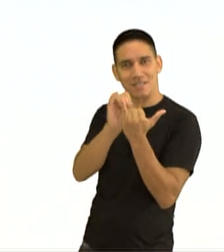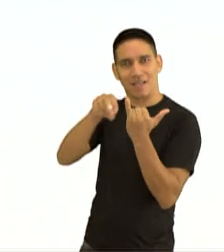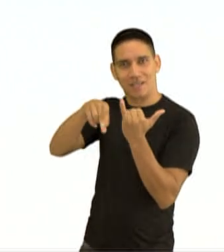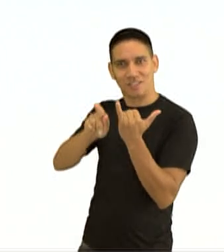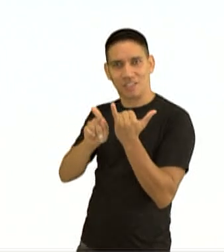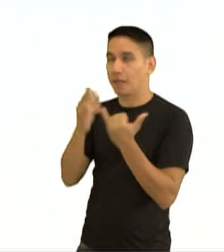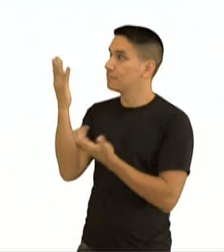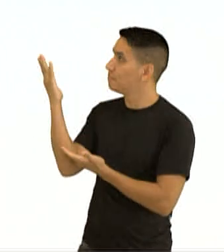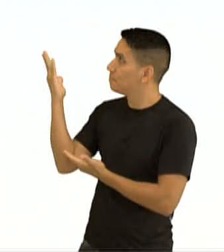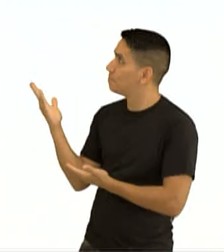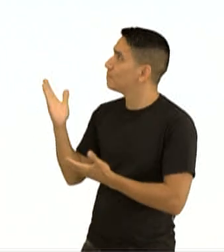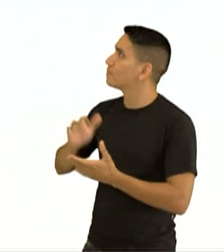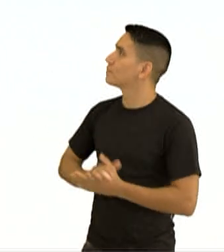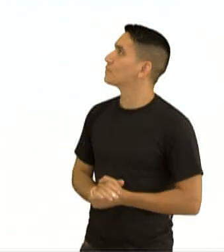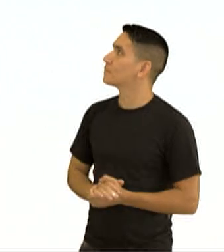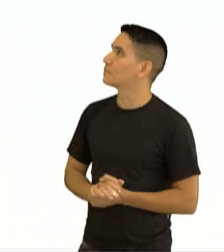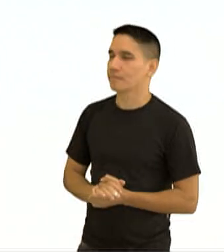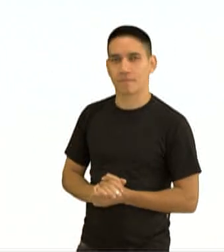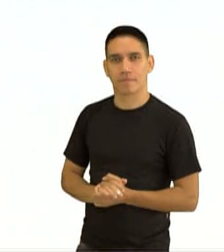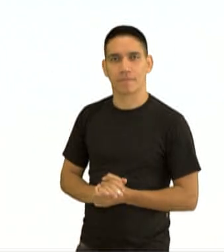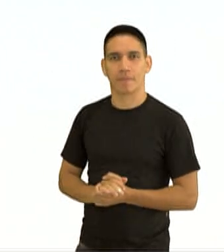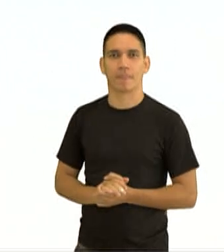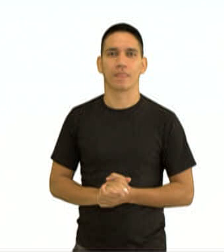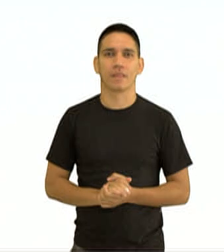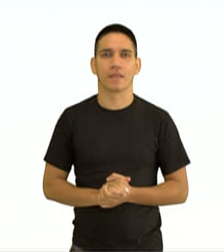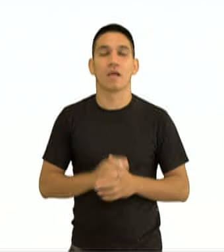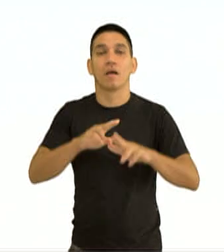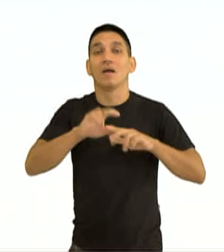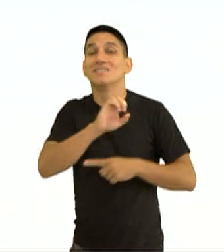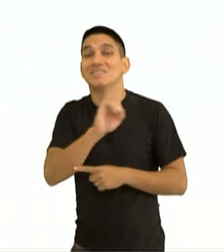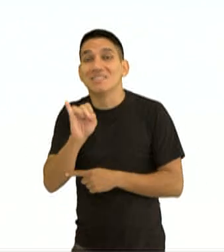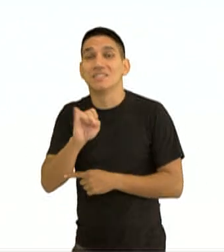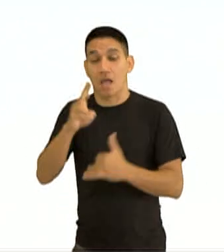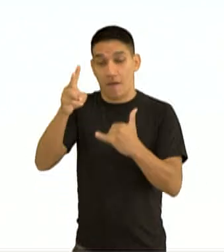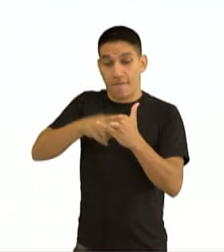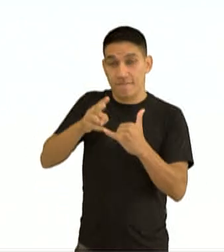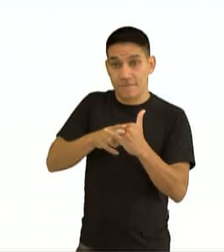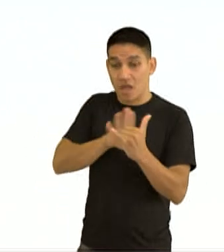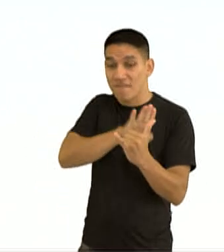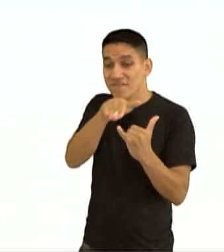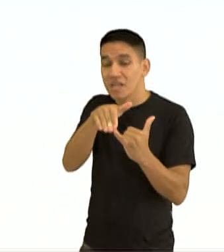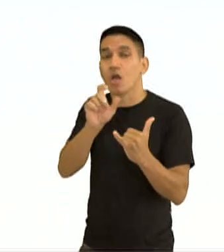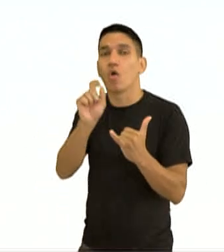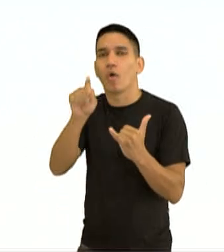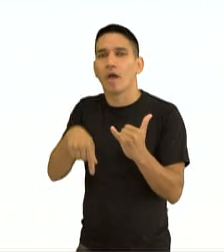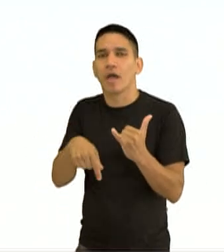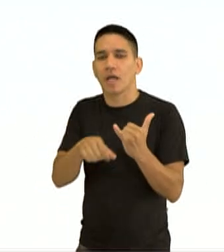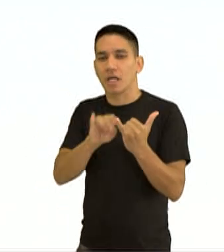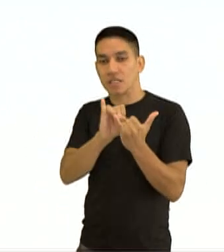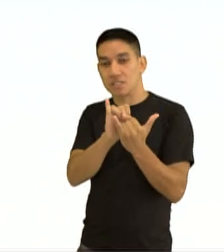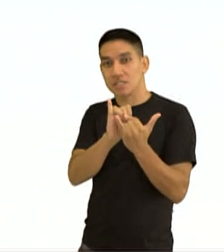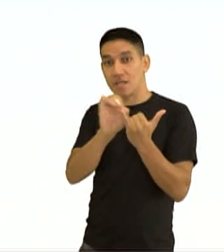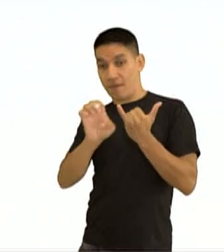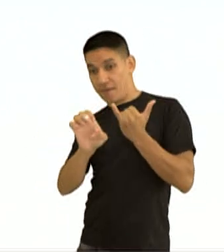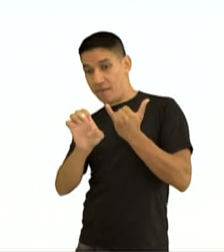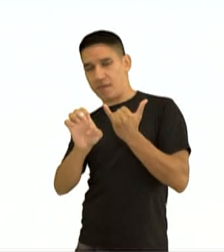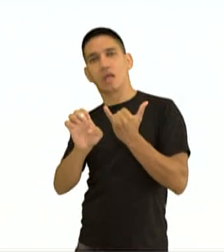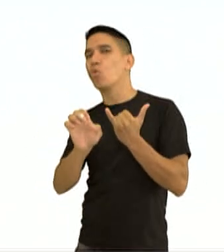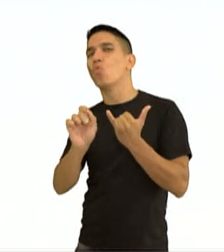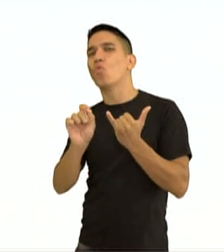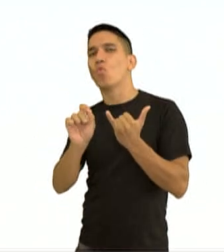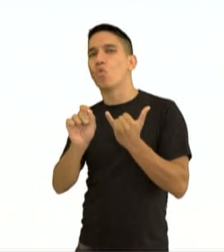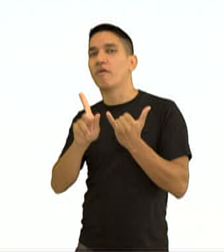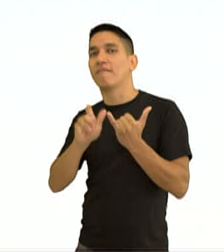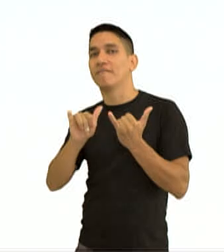stop, stopping, com 2 p's. E caso o verbo termine por ie, né, nós